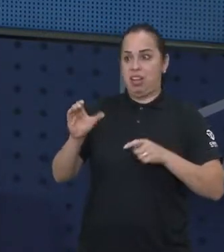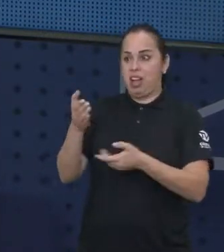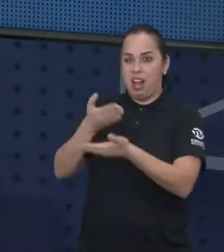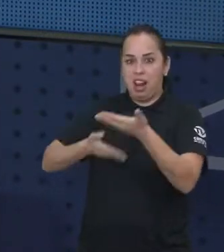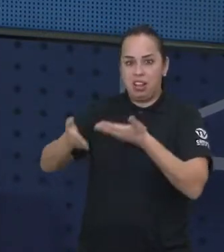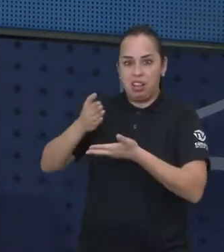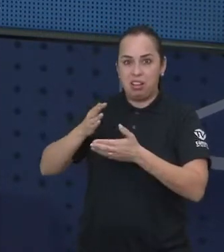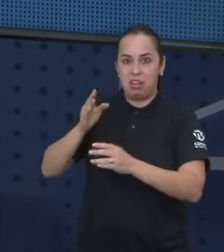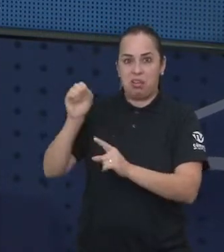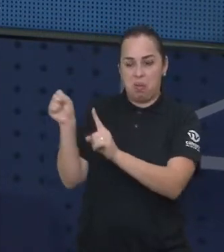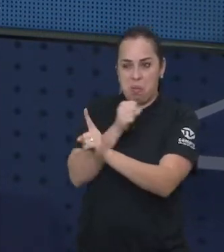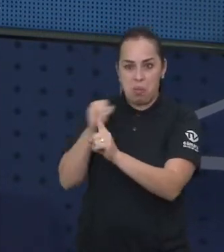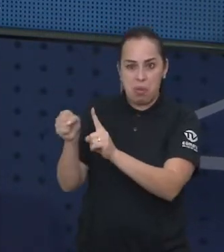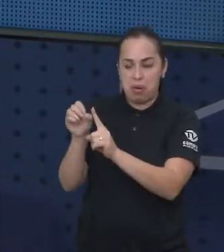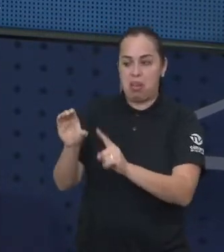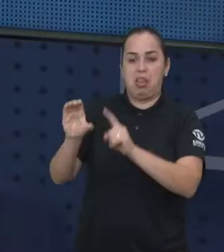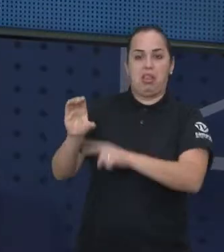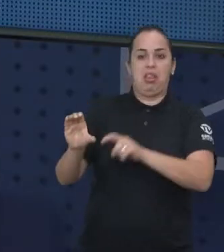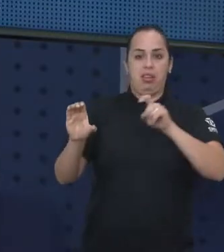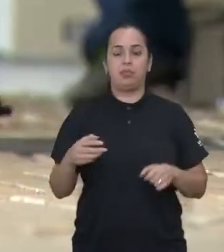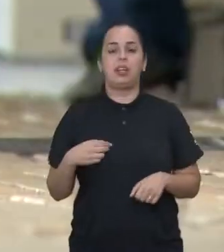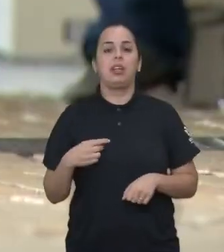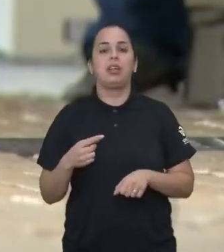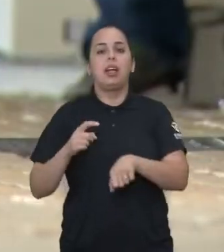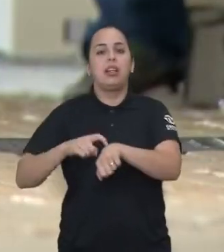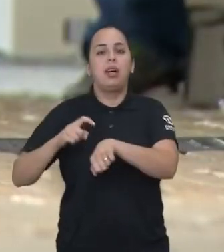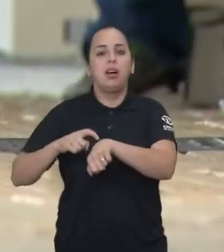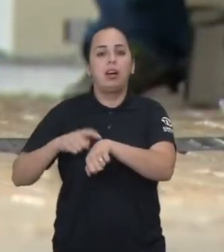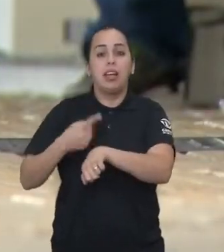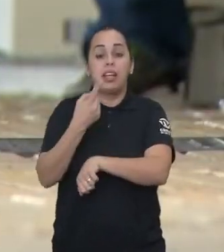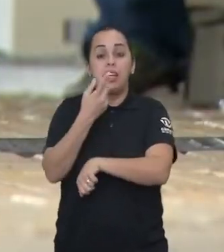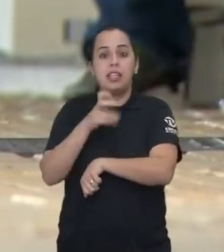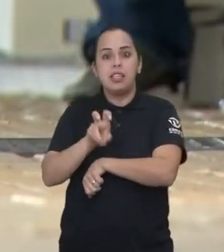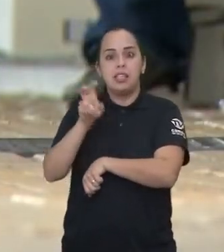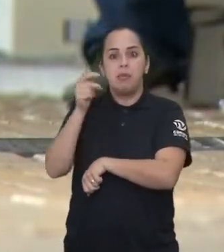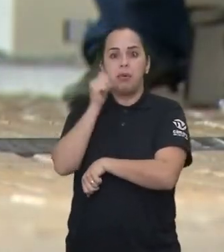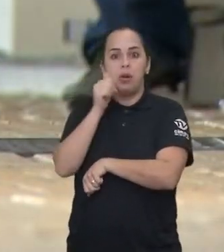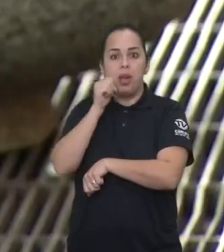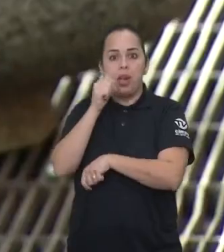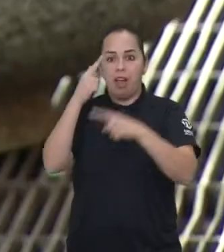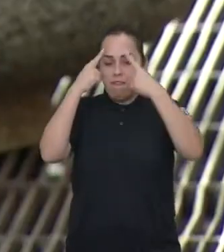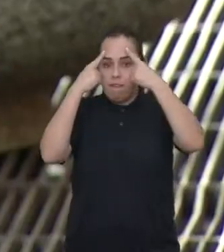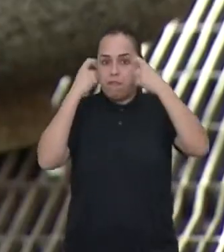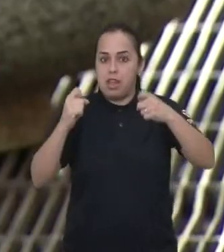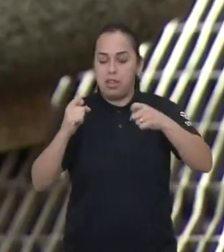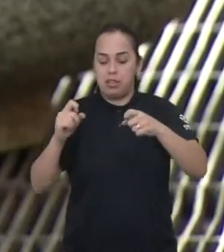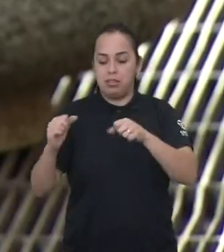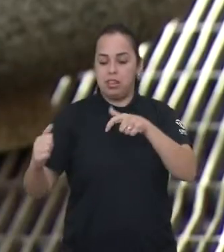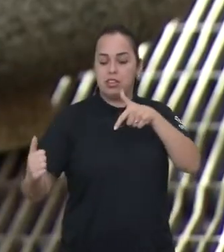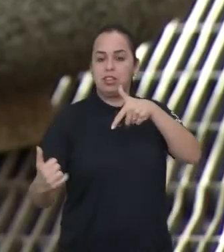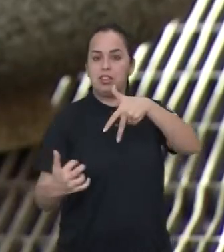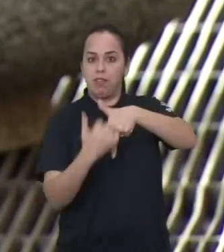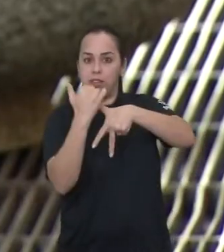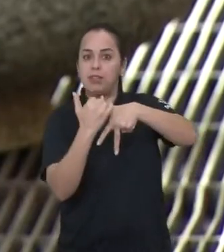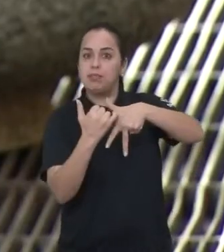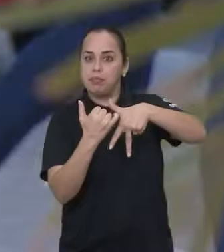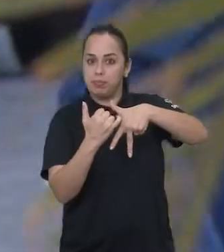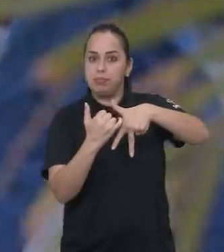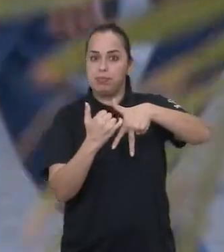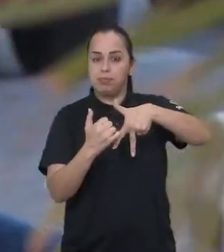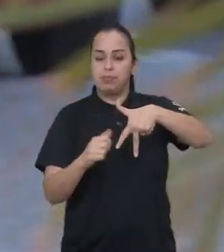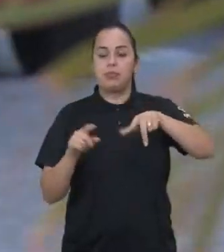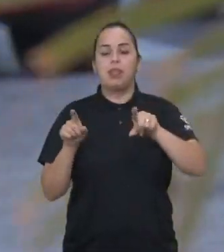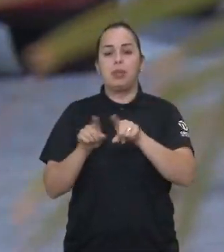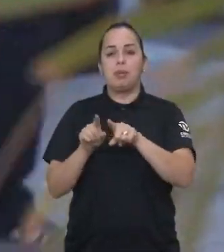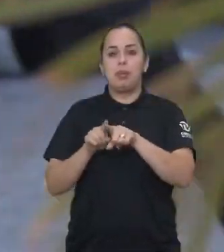se desvincular de relacionamentos abusivos a cada hora no Estado de São Paulo cerca de 15 mulheres são